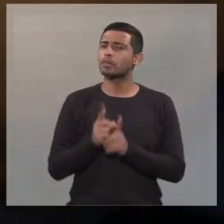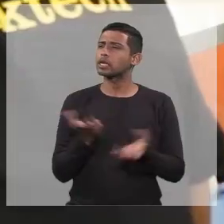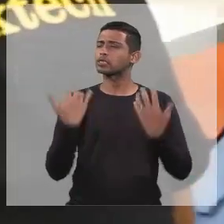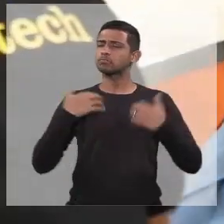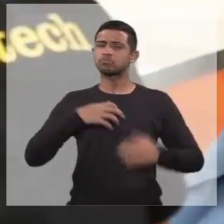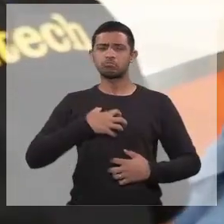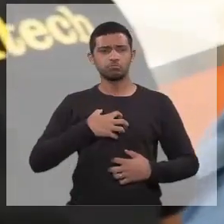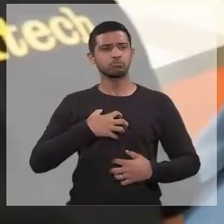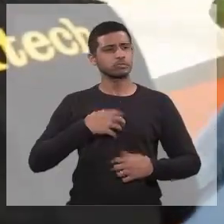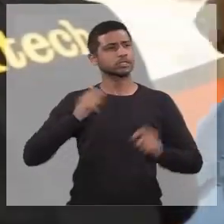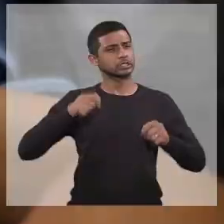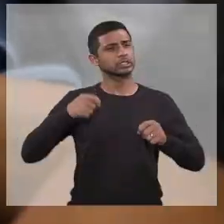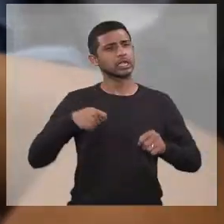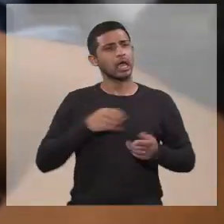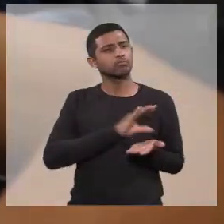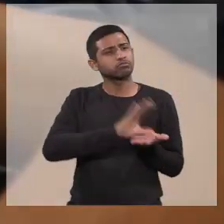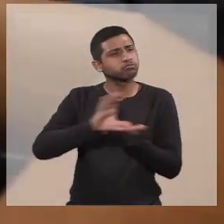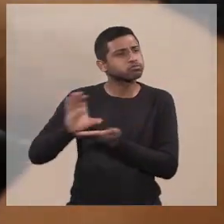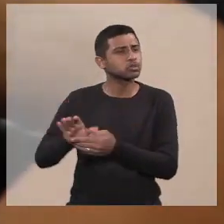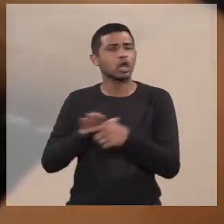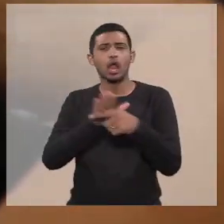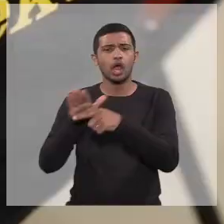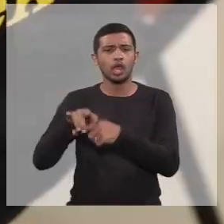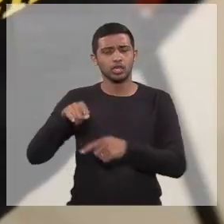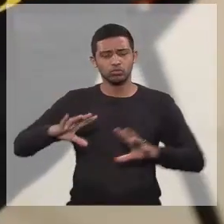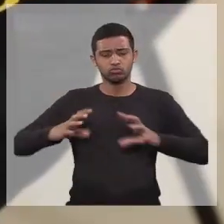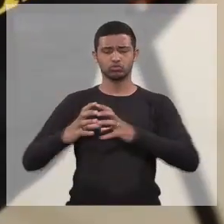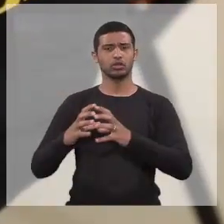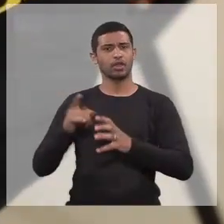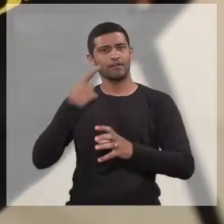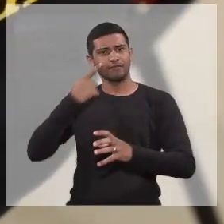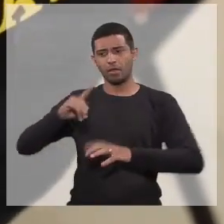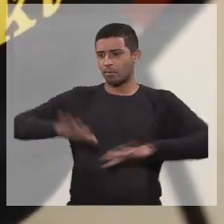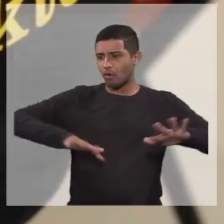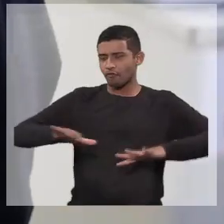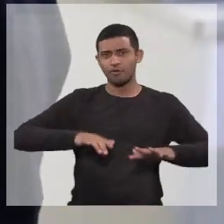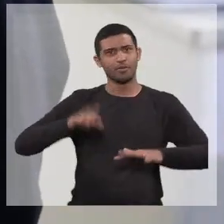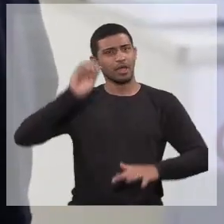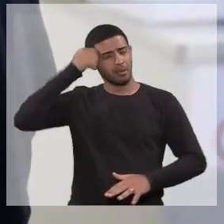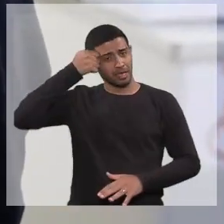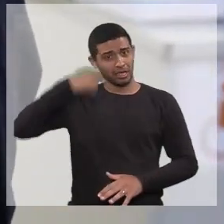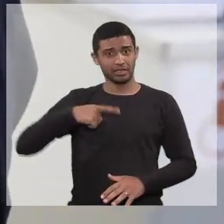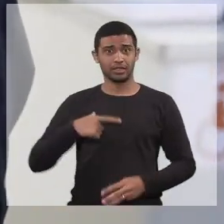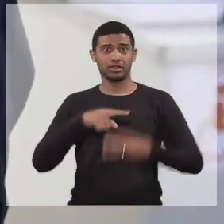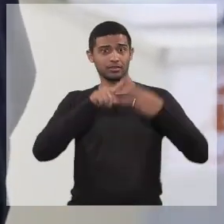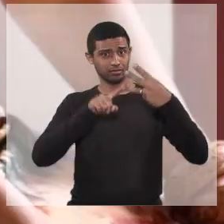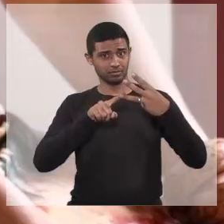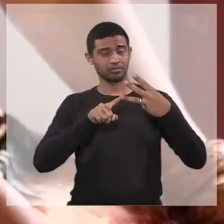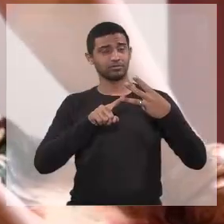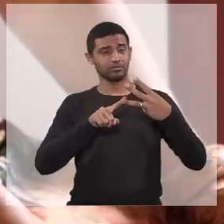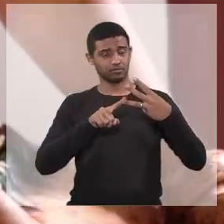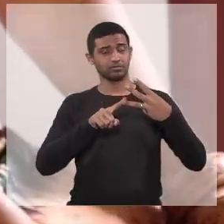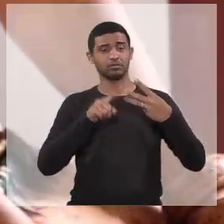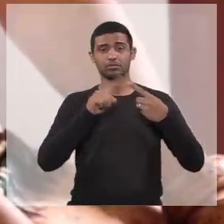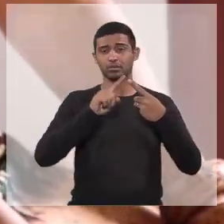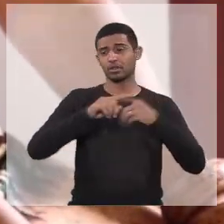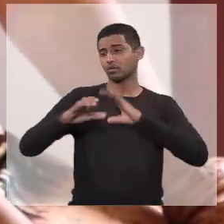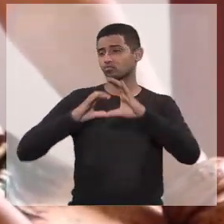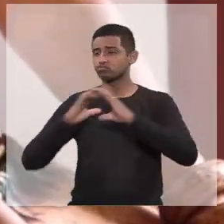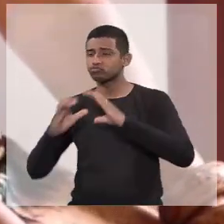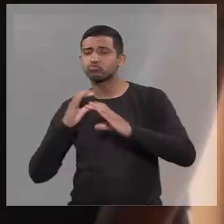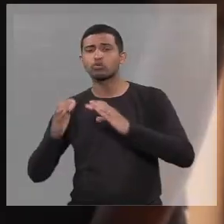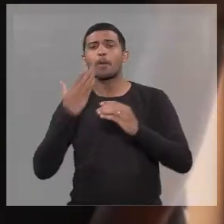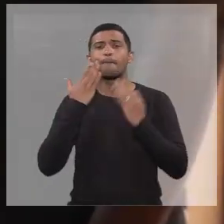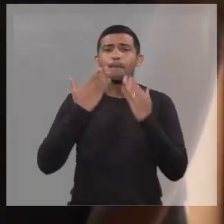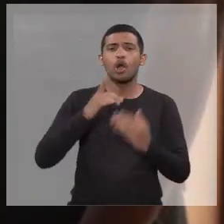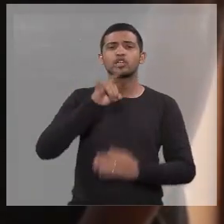próprio labor, investir na nossa comunidade. No movimento Black Money nós temos 3 pilares. Desde